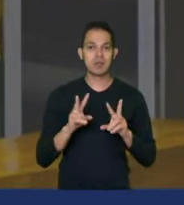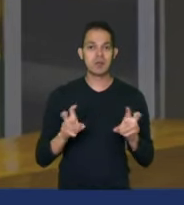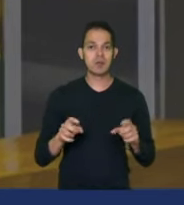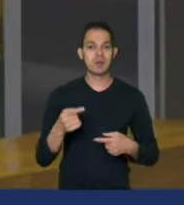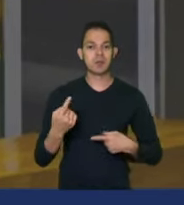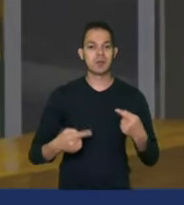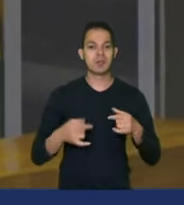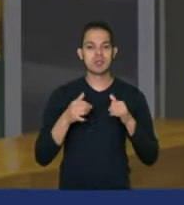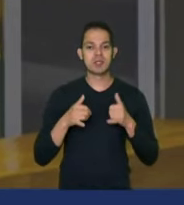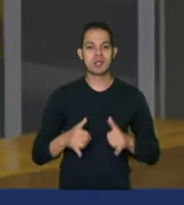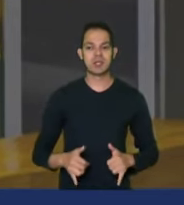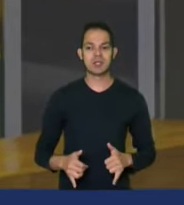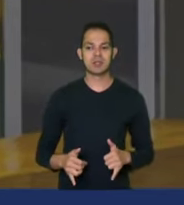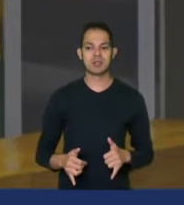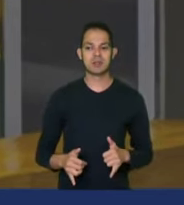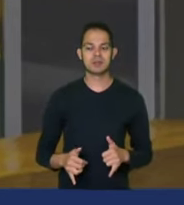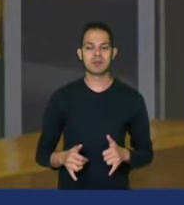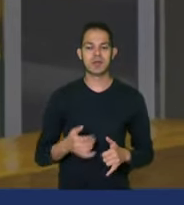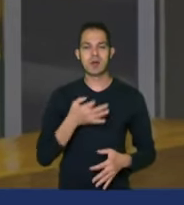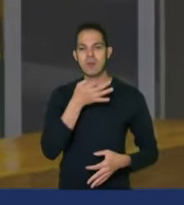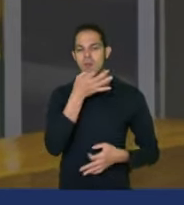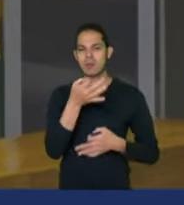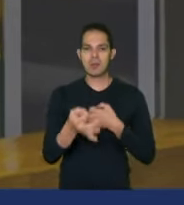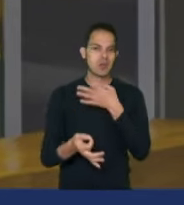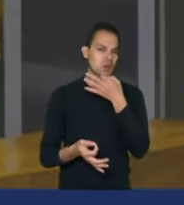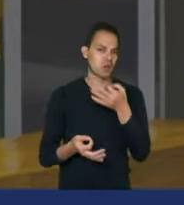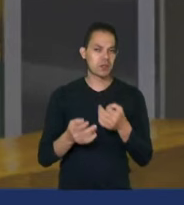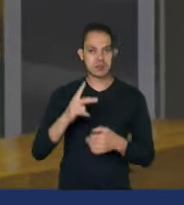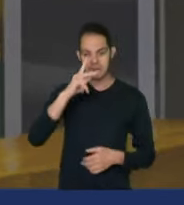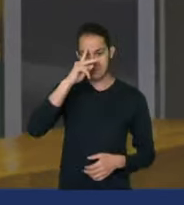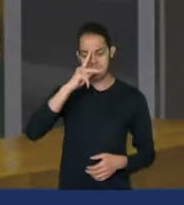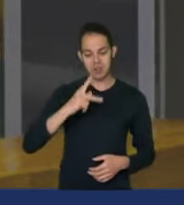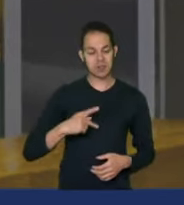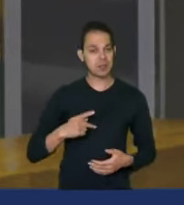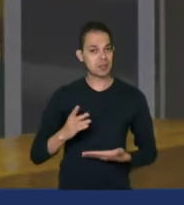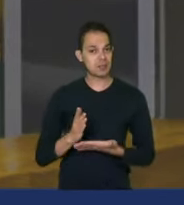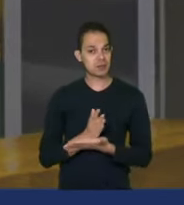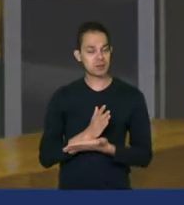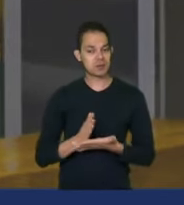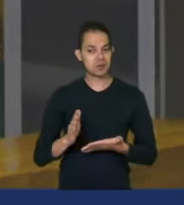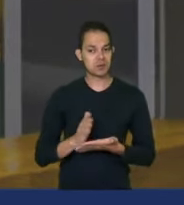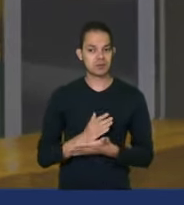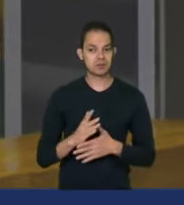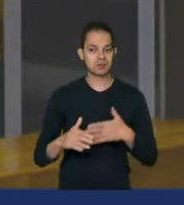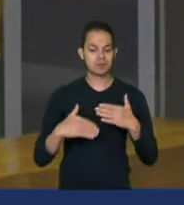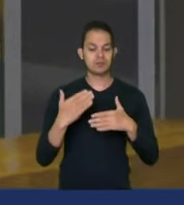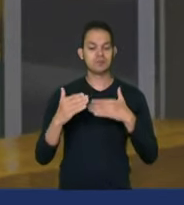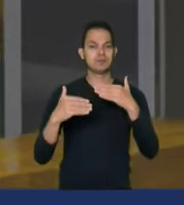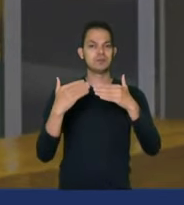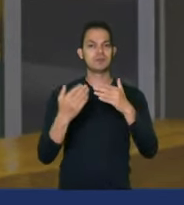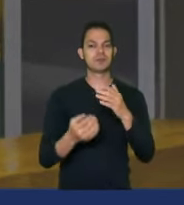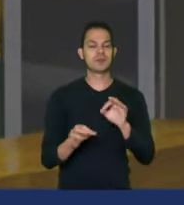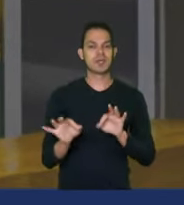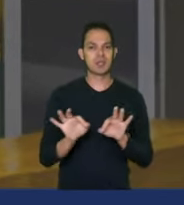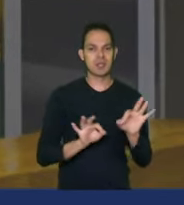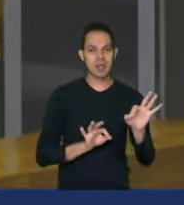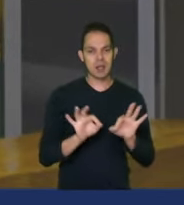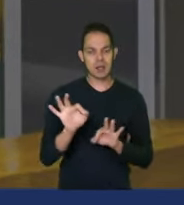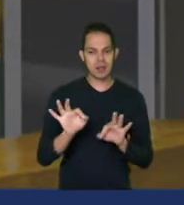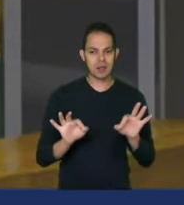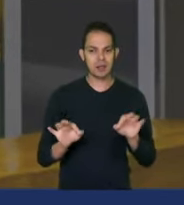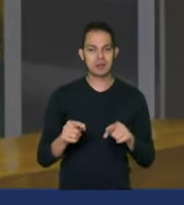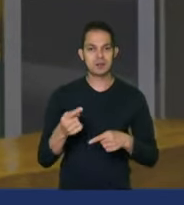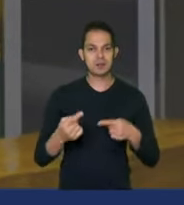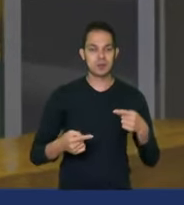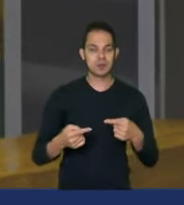vou aqui trazer algumas opiniões pessoais sobre o desenvolvimento produtivo, planejamento e política